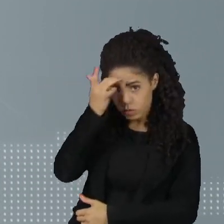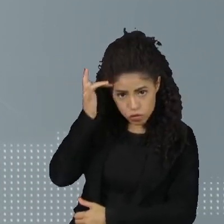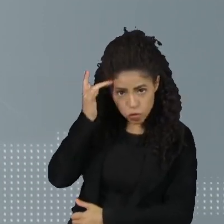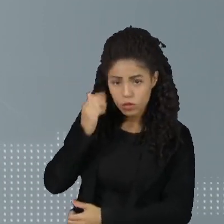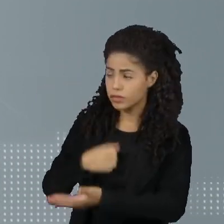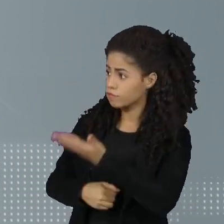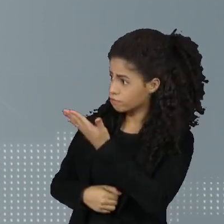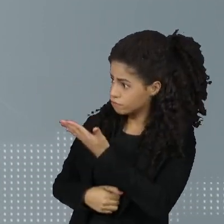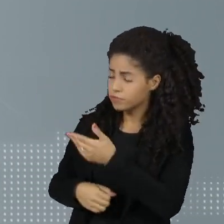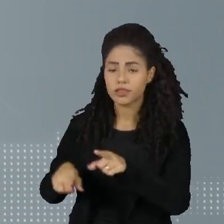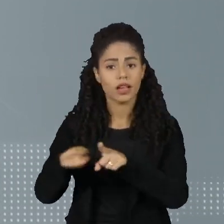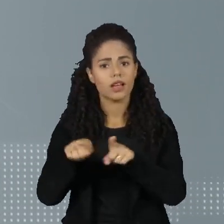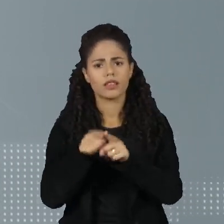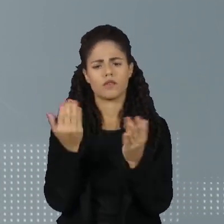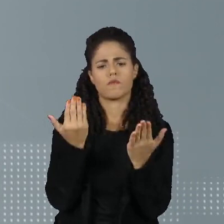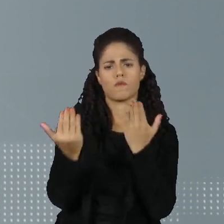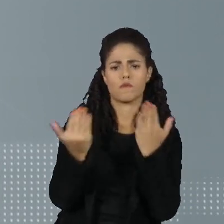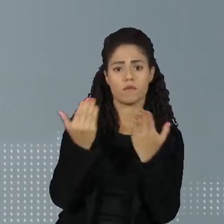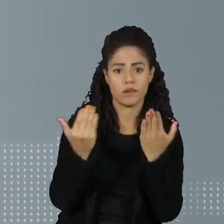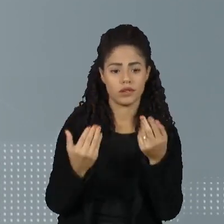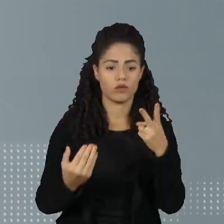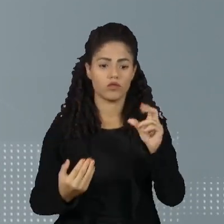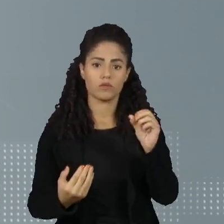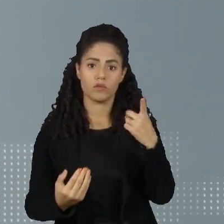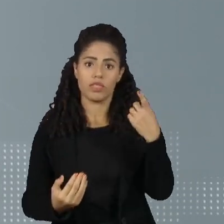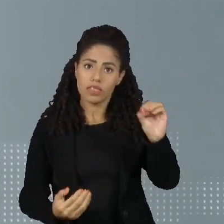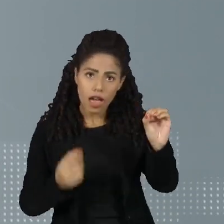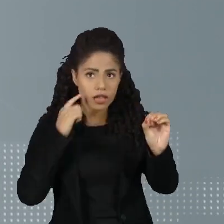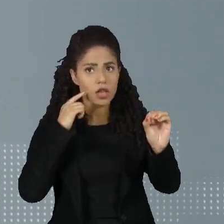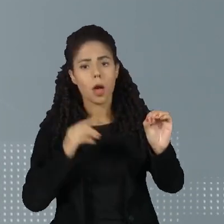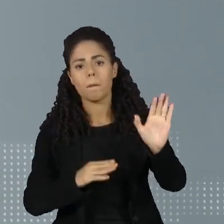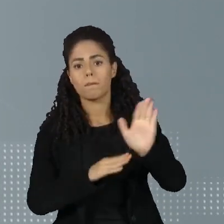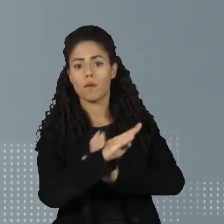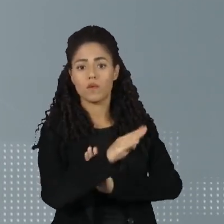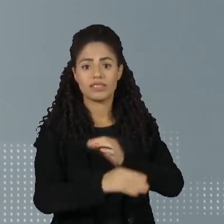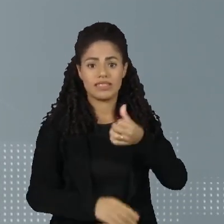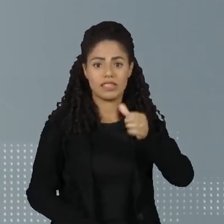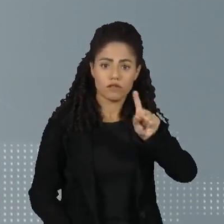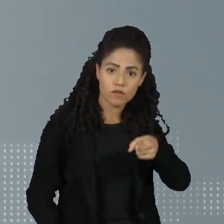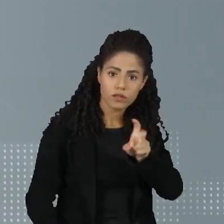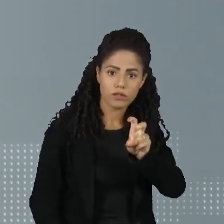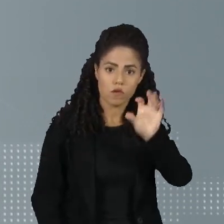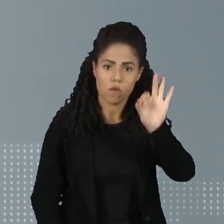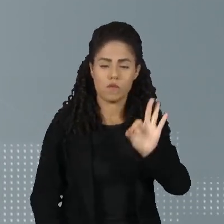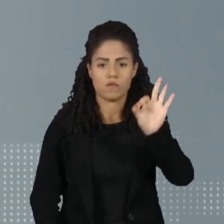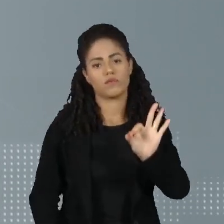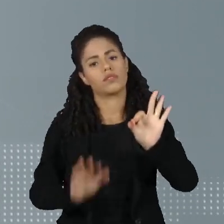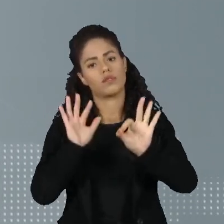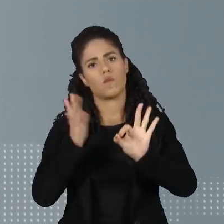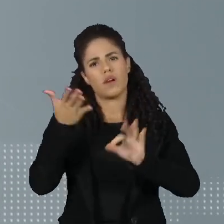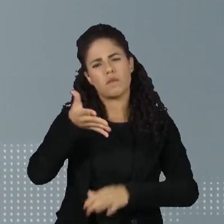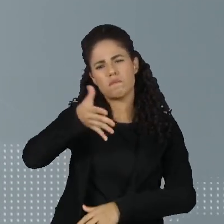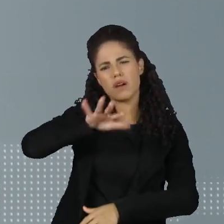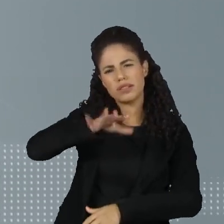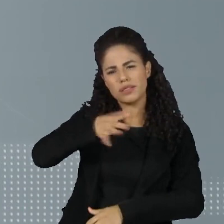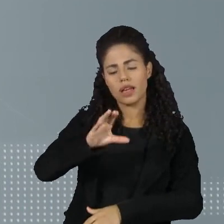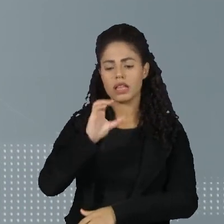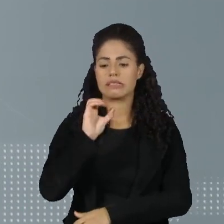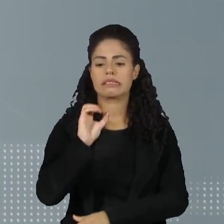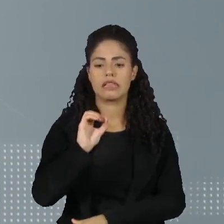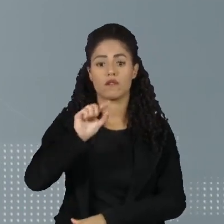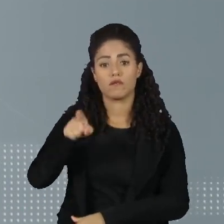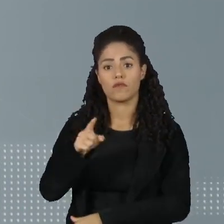203.062.512 pessoas. Em comparação com o censo de 2010, o crescimento foi de 6,5%, uma média anual de